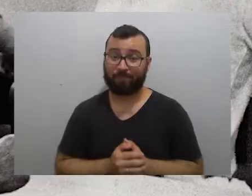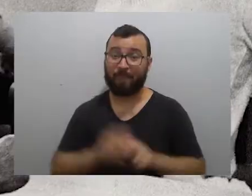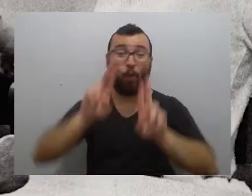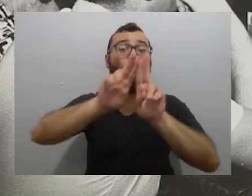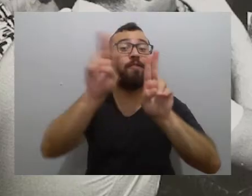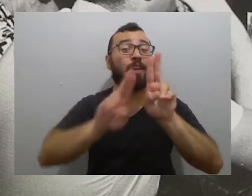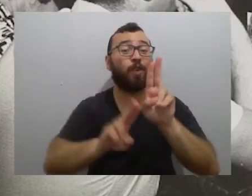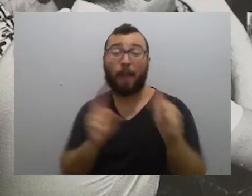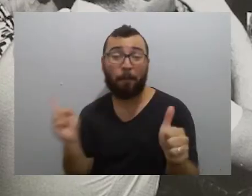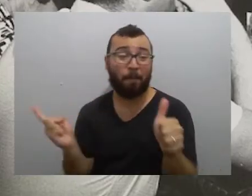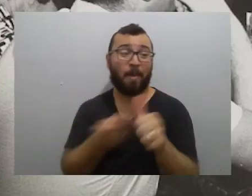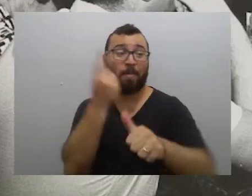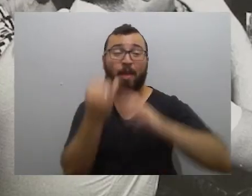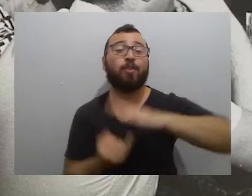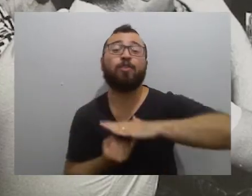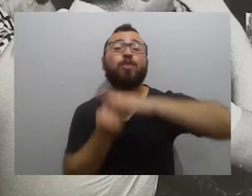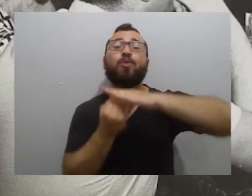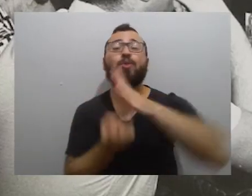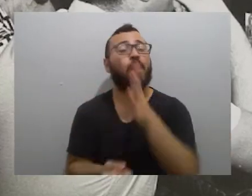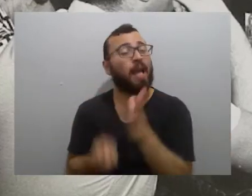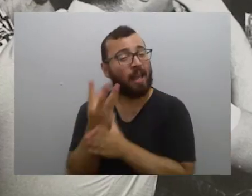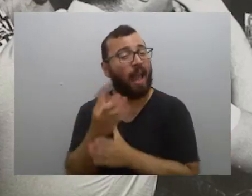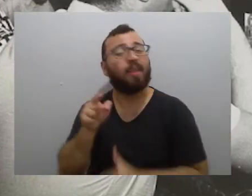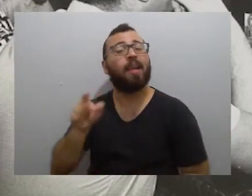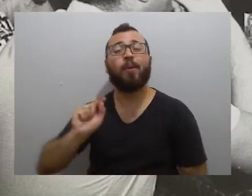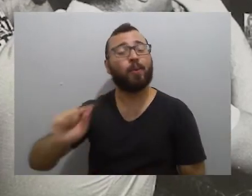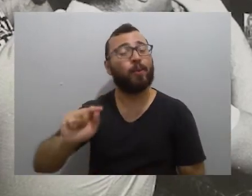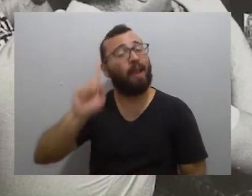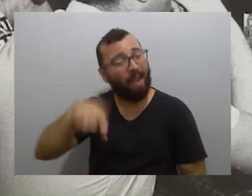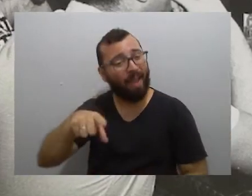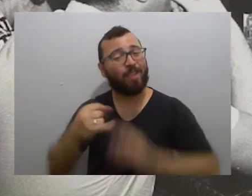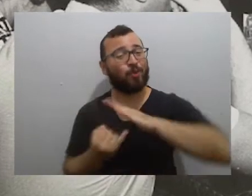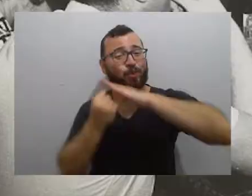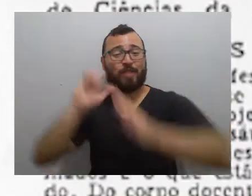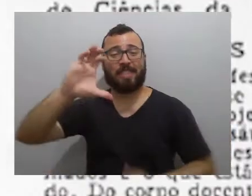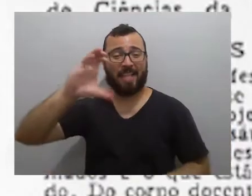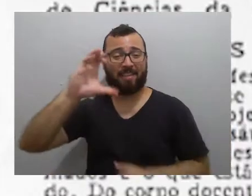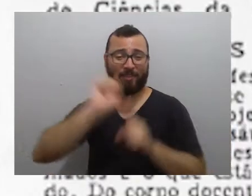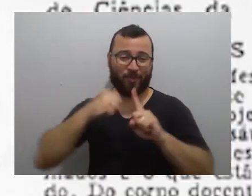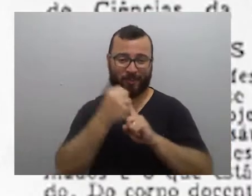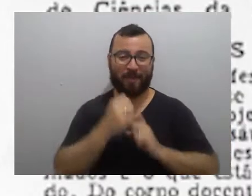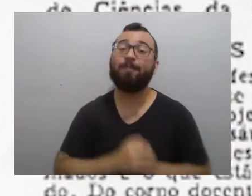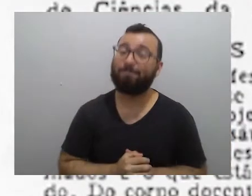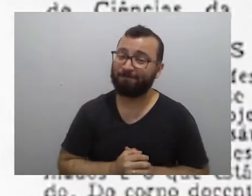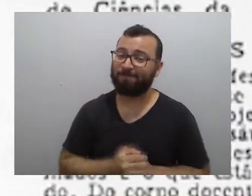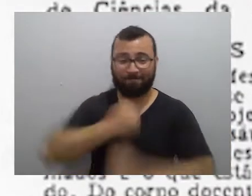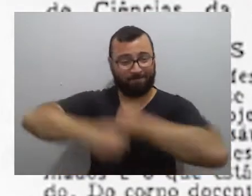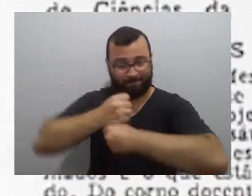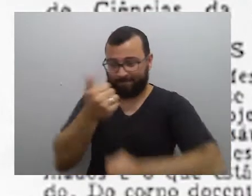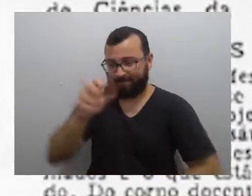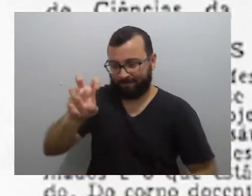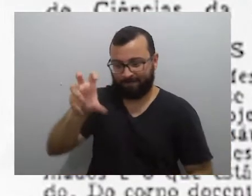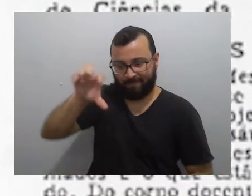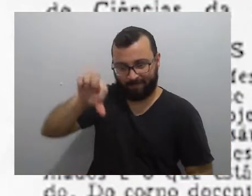Instituto de Química. Em 1963, o professor Alberto Luiz Coimbra fundou o primeiro mestrado de Engenharia Química